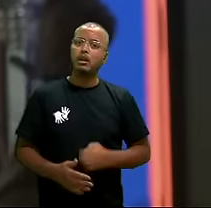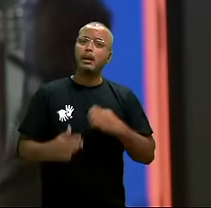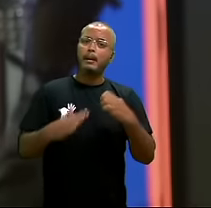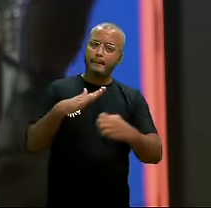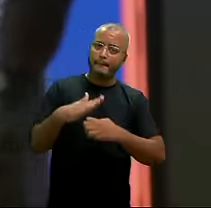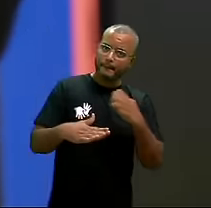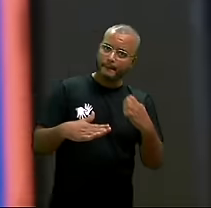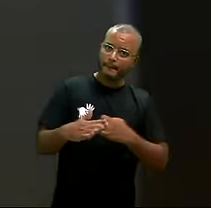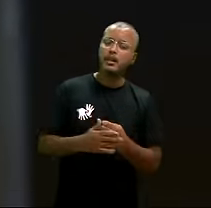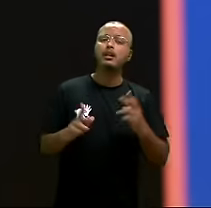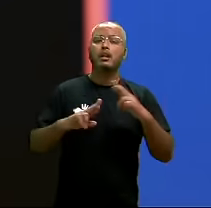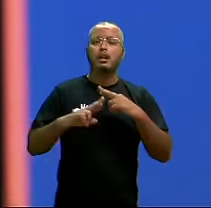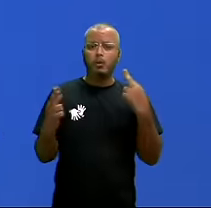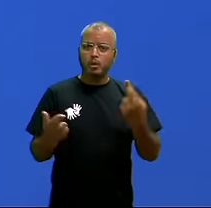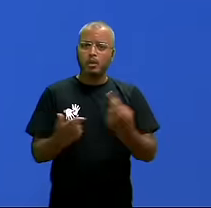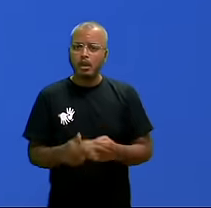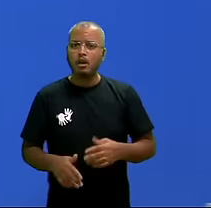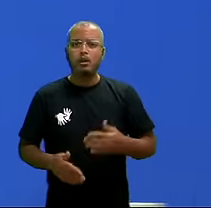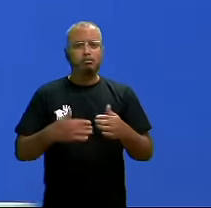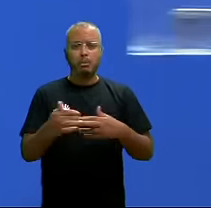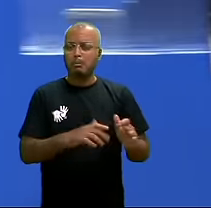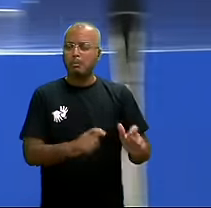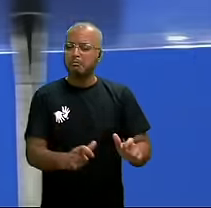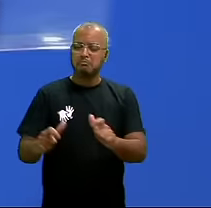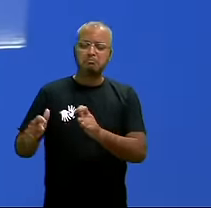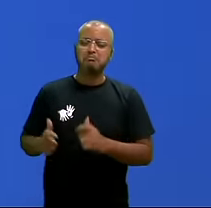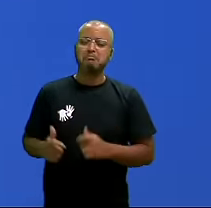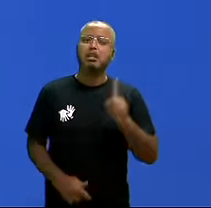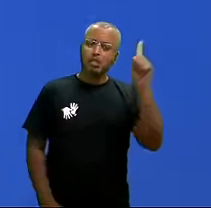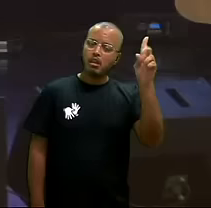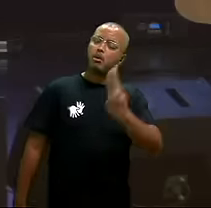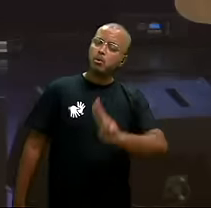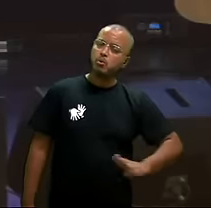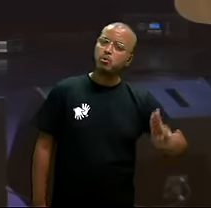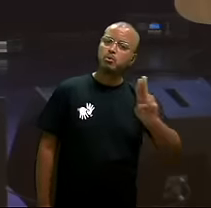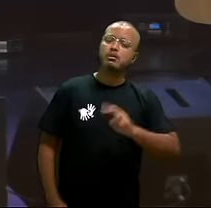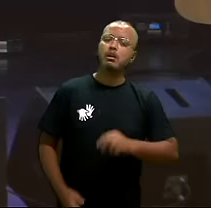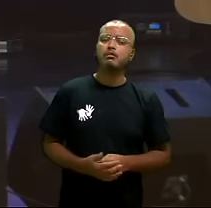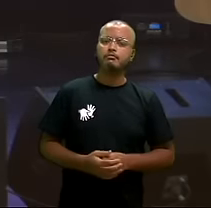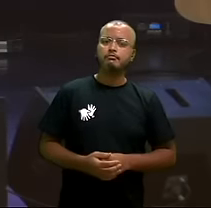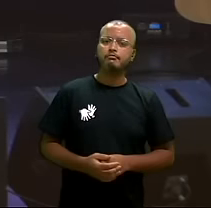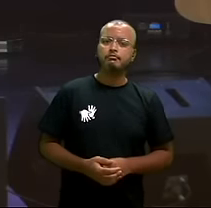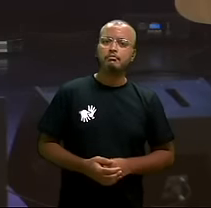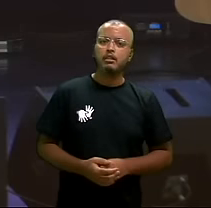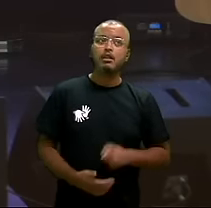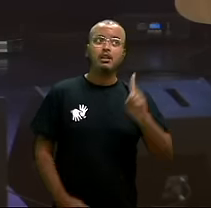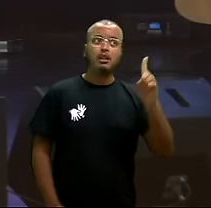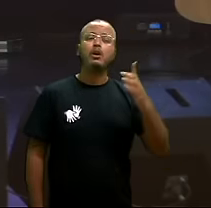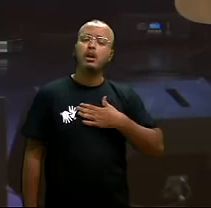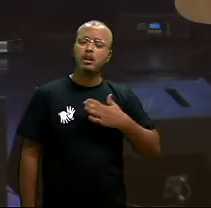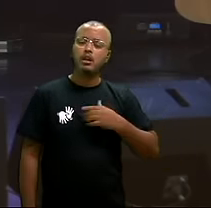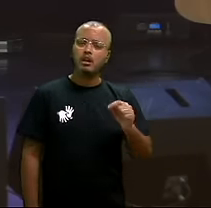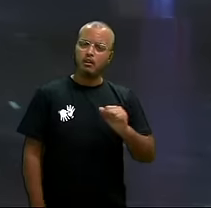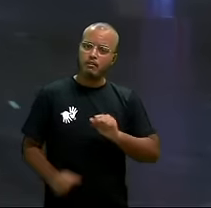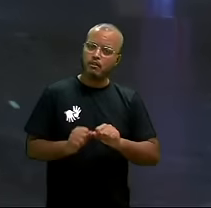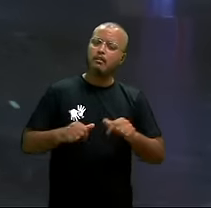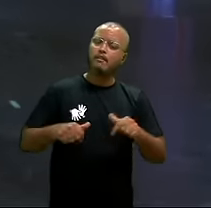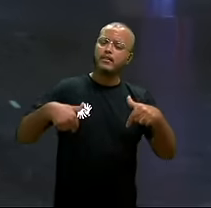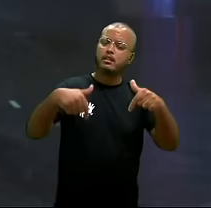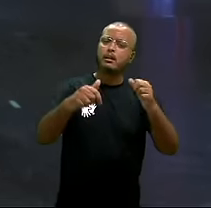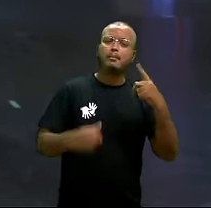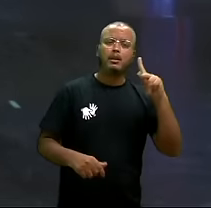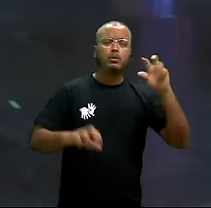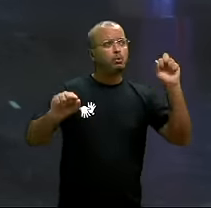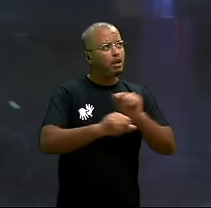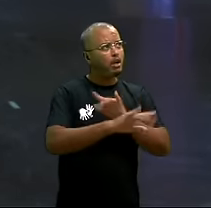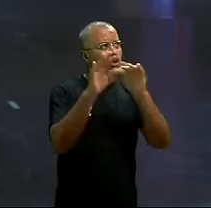quando está na reunião e dizer: Deus está aqui, eu sinto a presença de Deus aqui, fazer negócio e dizer: Deus, eu estou aqui, esse negócio aqui é para a tua glória, eu vou te honrar,